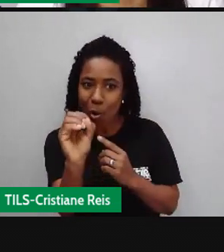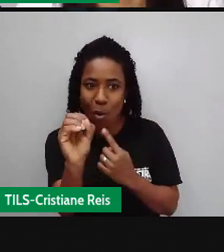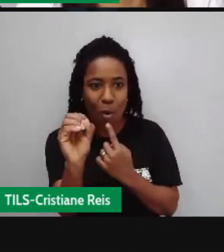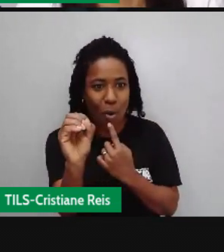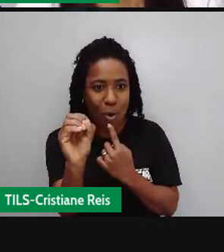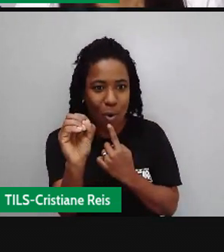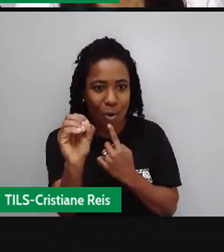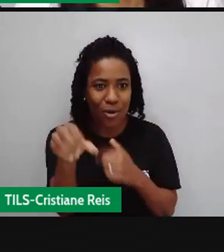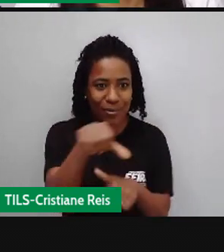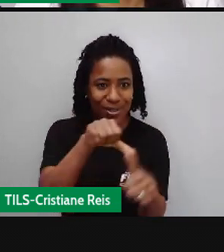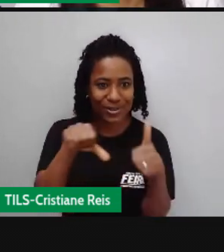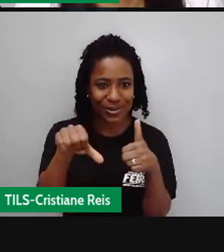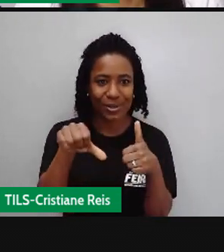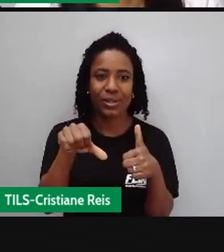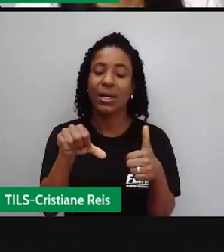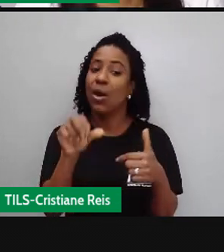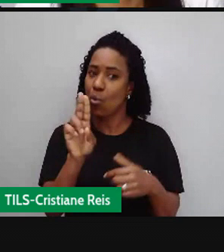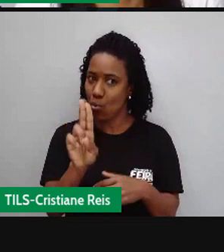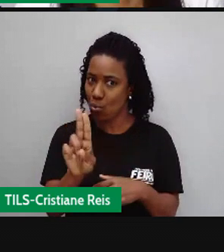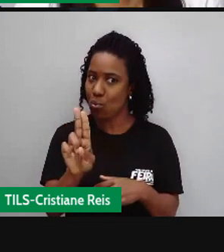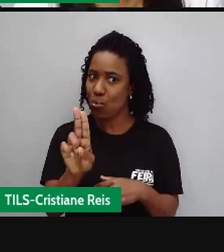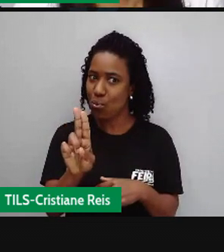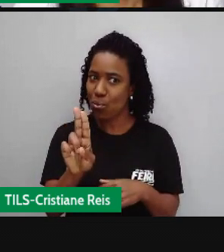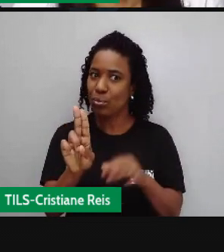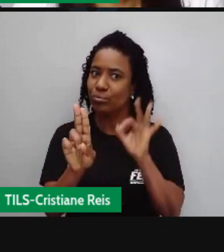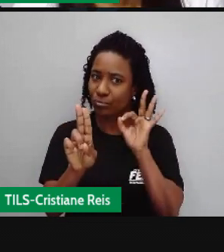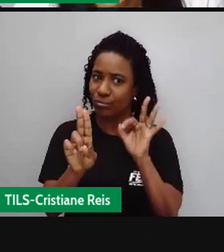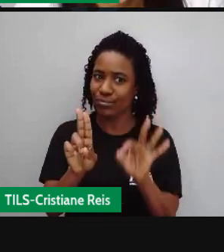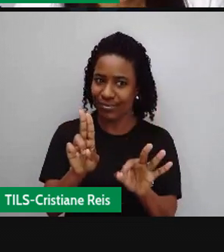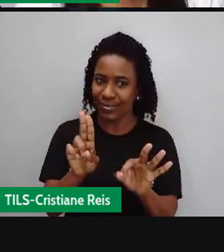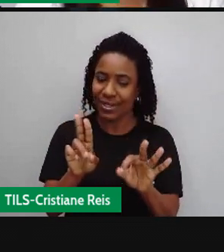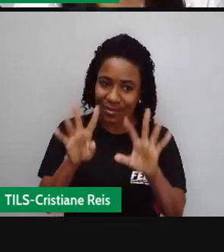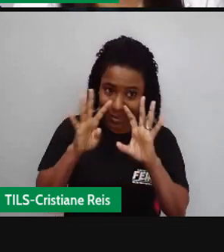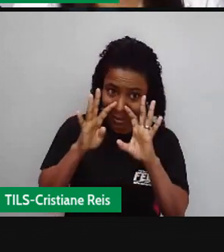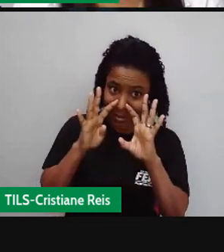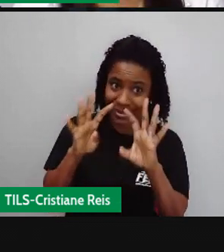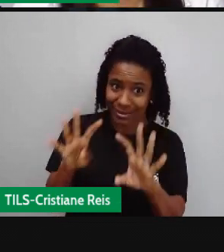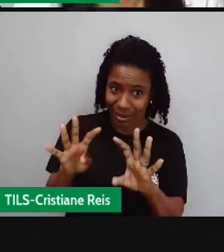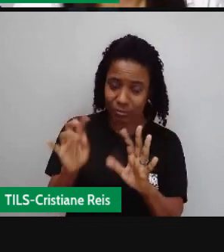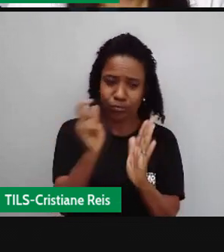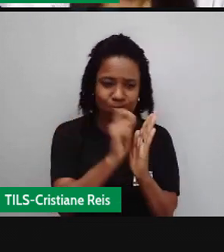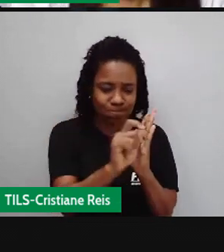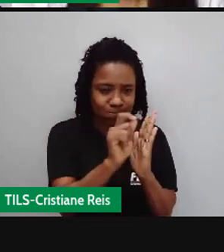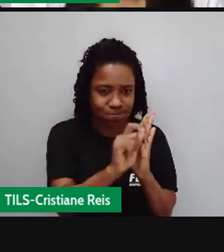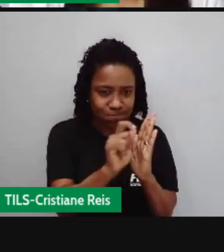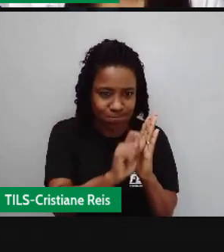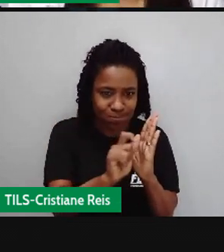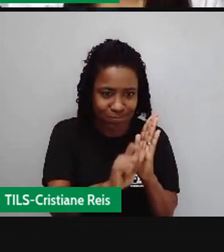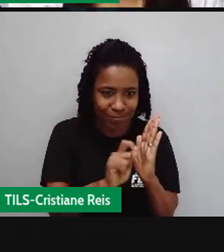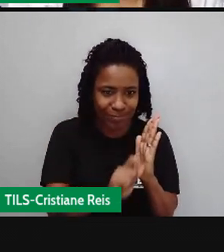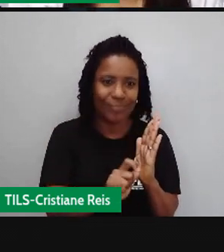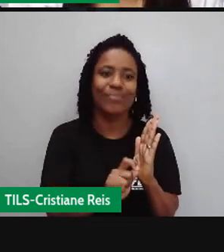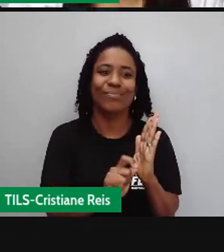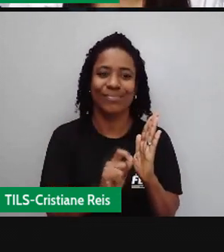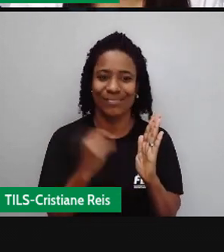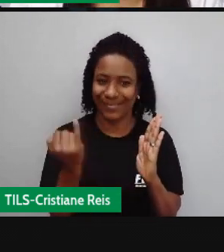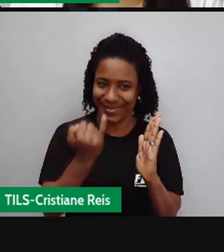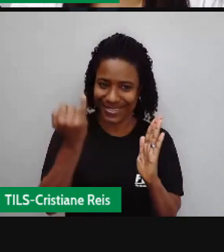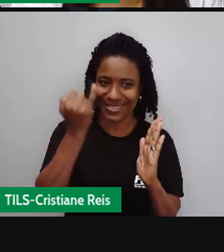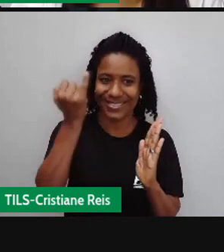vai estudar e prestem bastante atenção. Anotem, viu? Se precisar também.